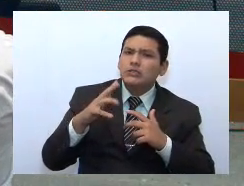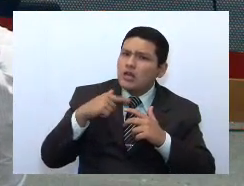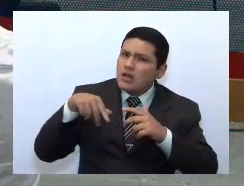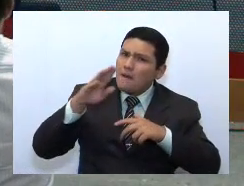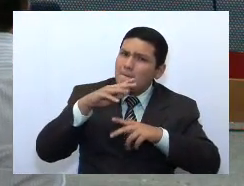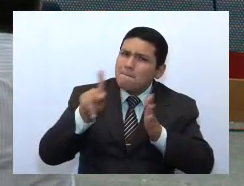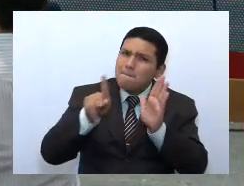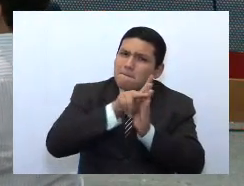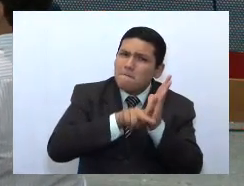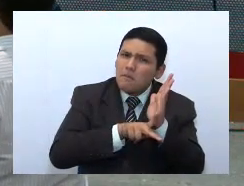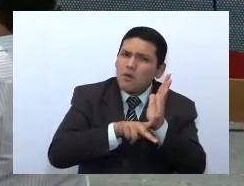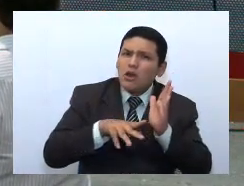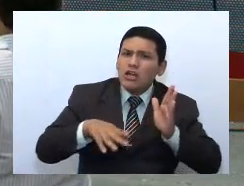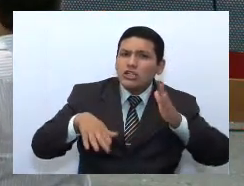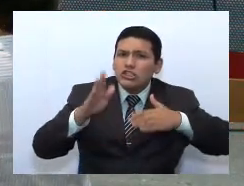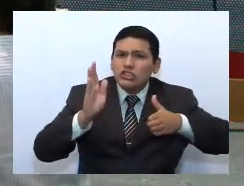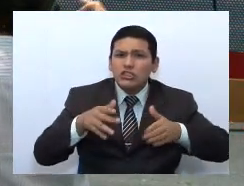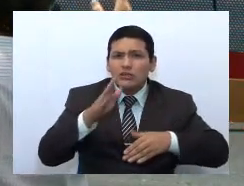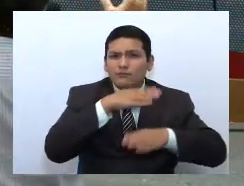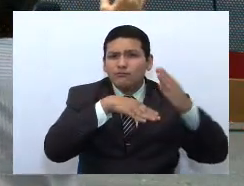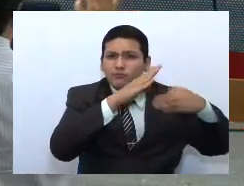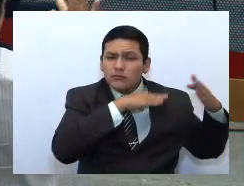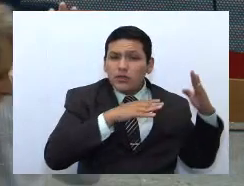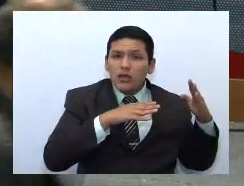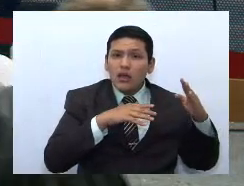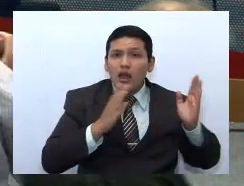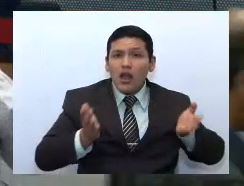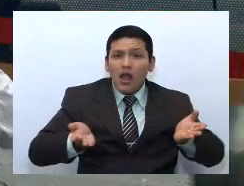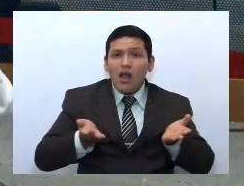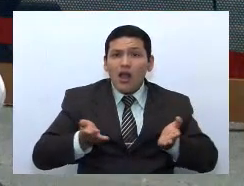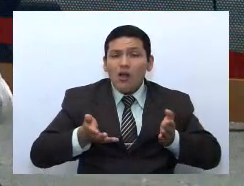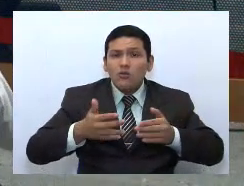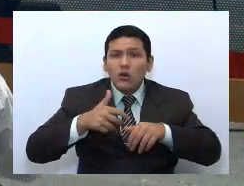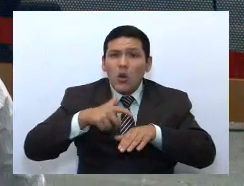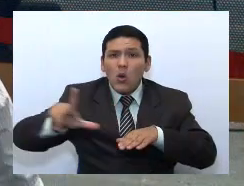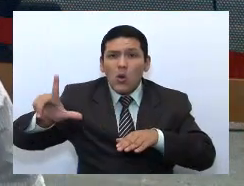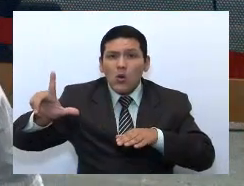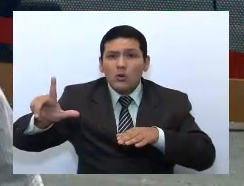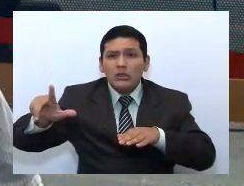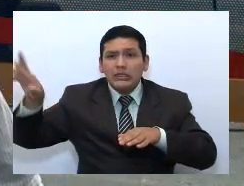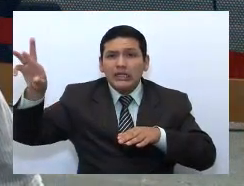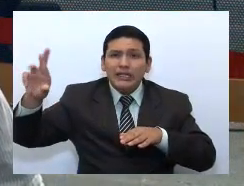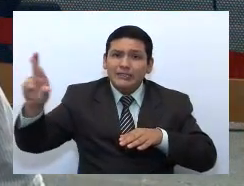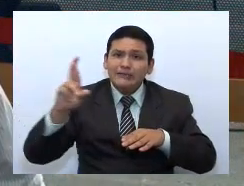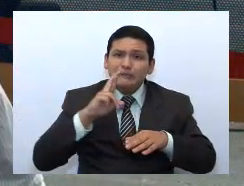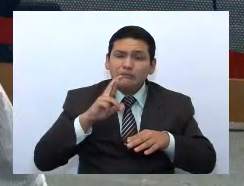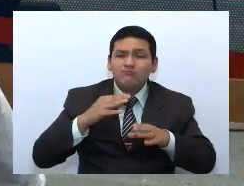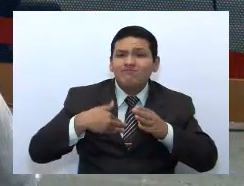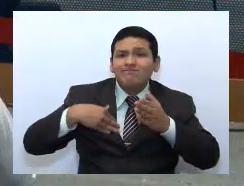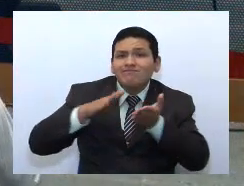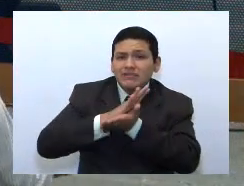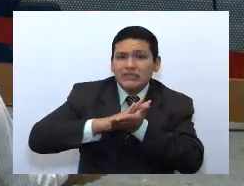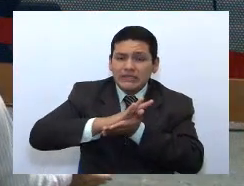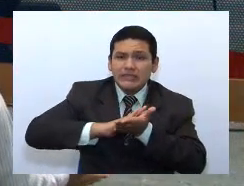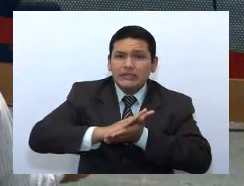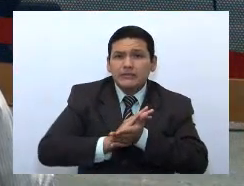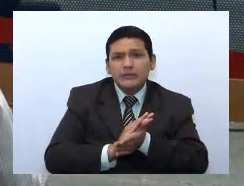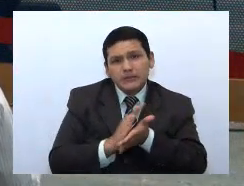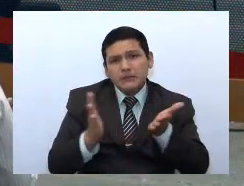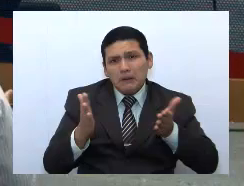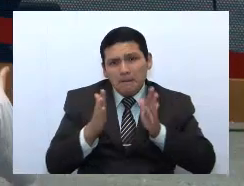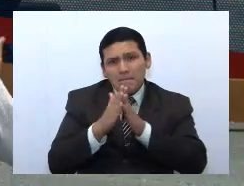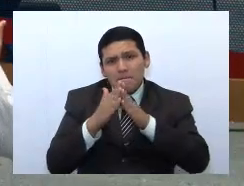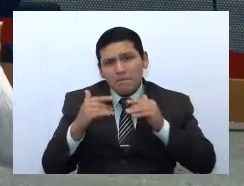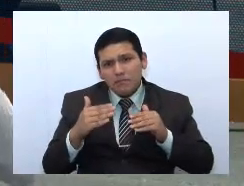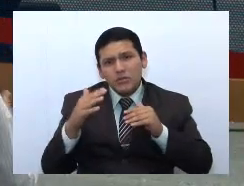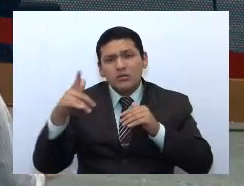sido proposto na gestão passada, não foi, e nós não vamos ter nenhuma perspectiva, ele não vai ter resposta para nós. Então, seria prudente, eu